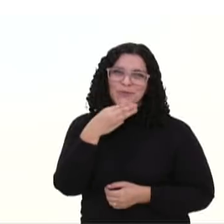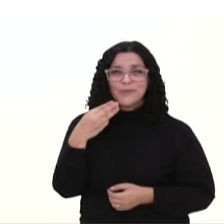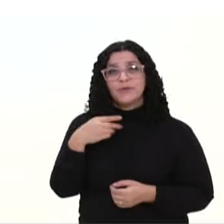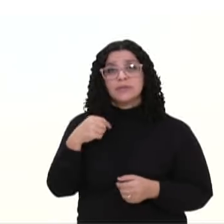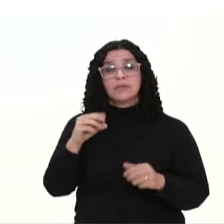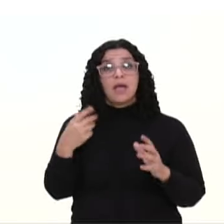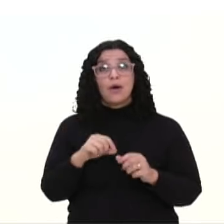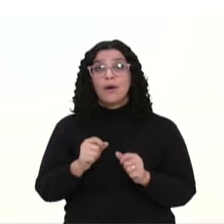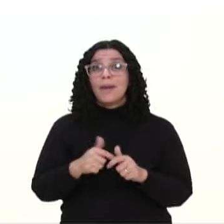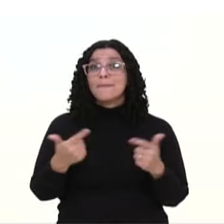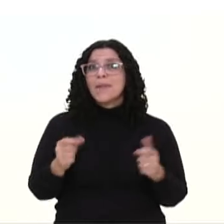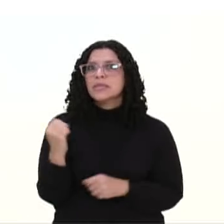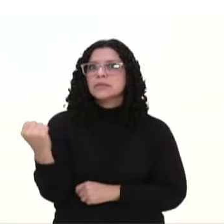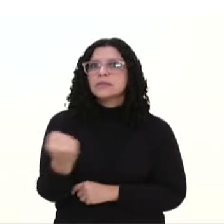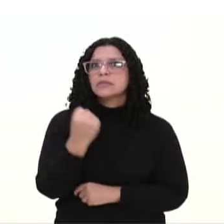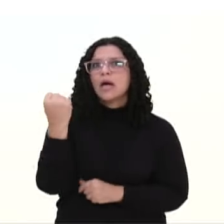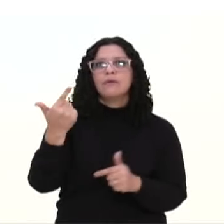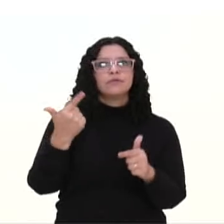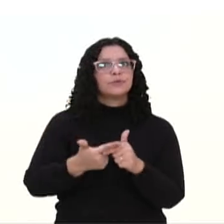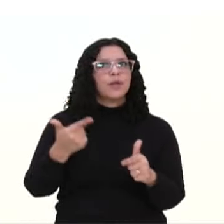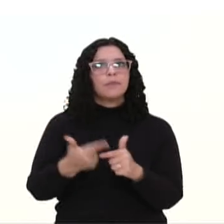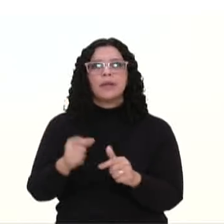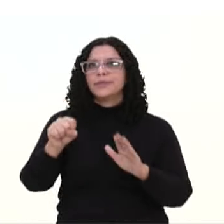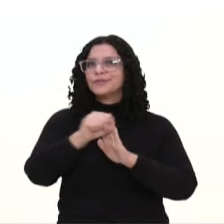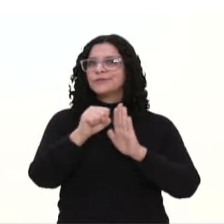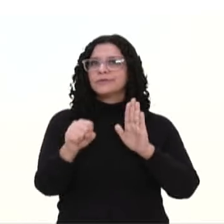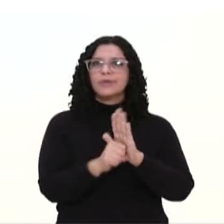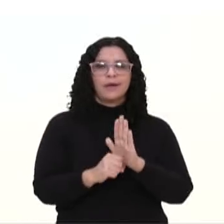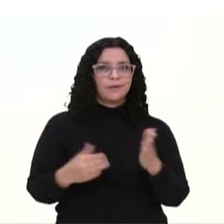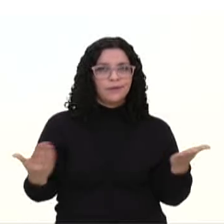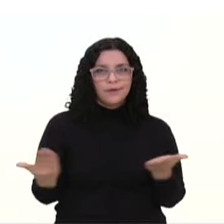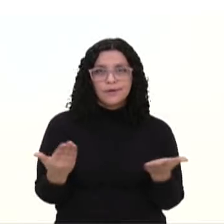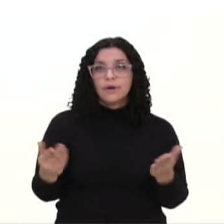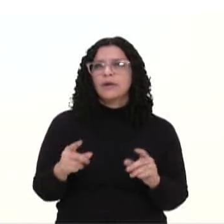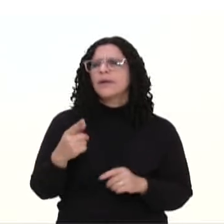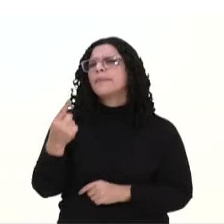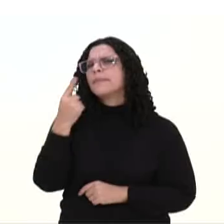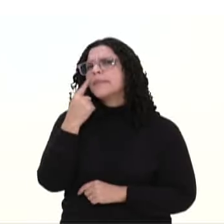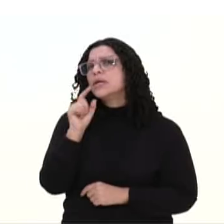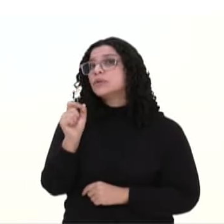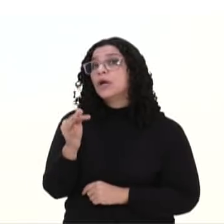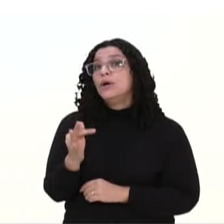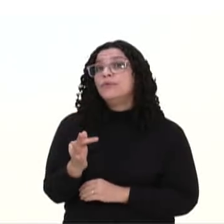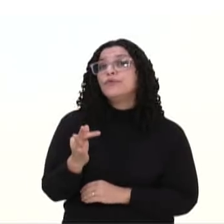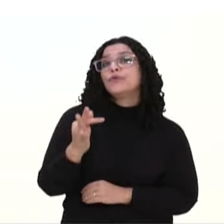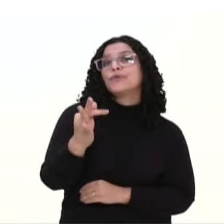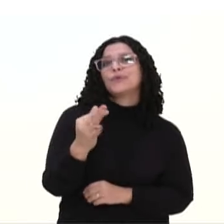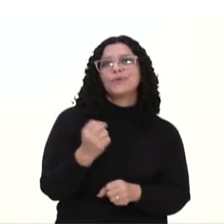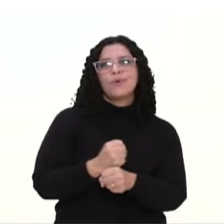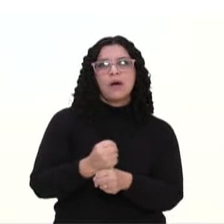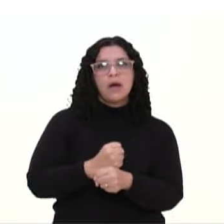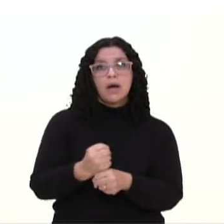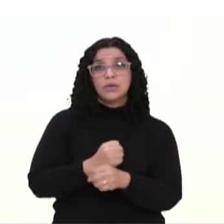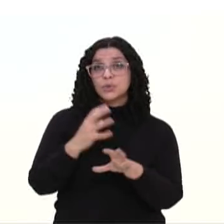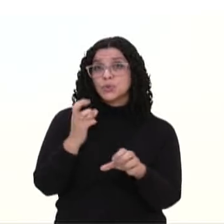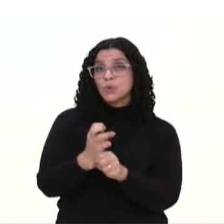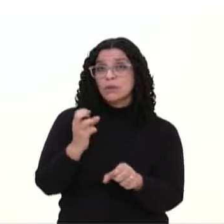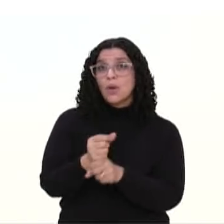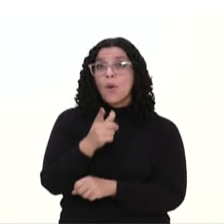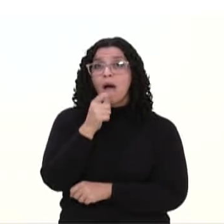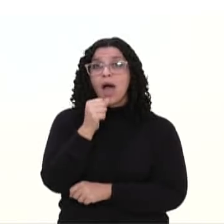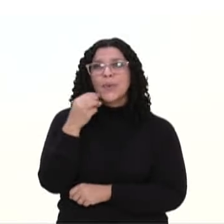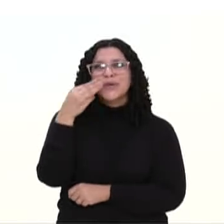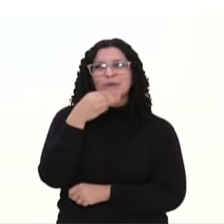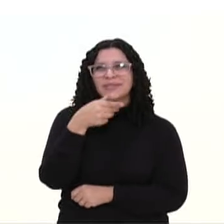possivelmente um dos mais graves problemas deste século. Prevê-se que, nos próximos anos, a quantidade de água